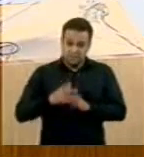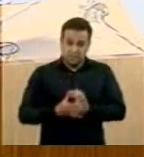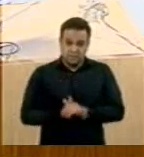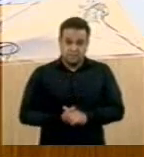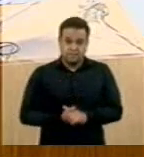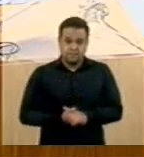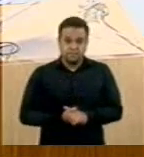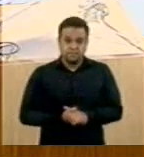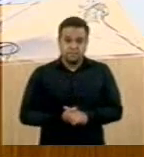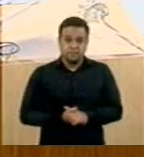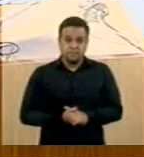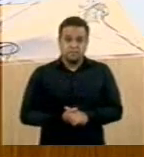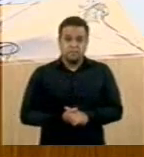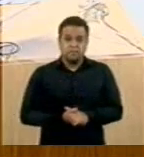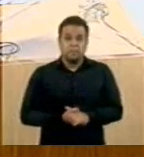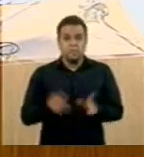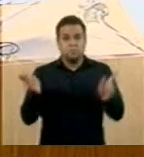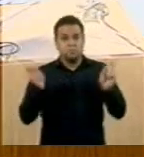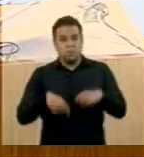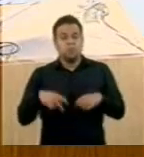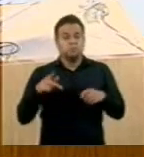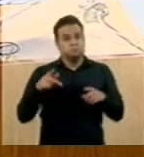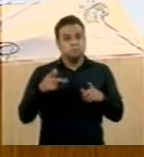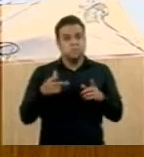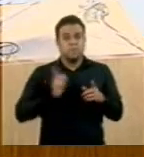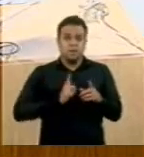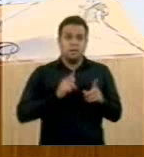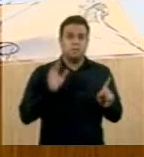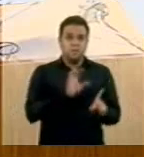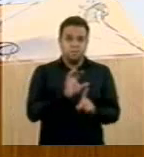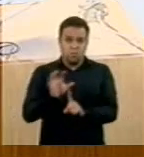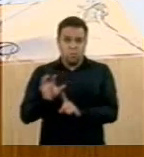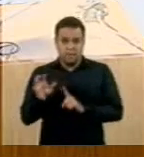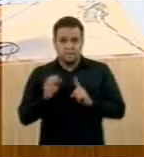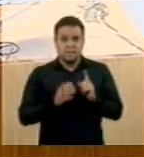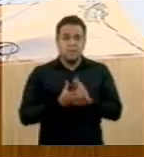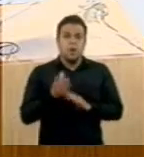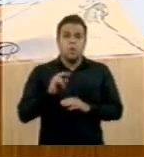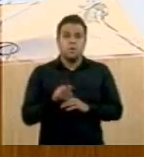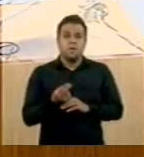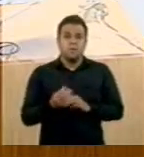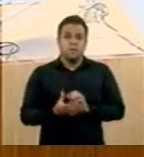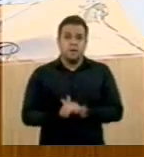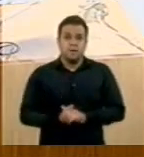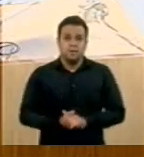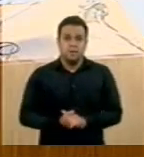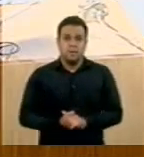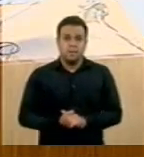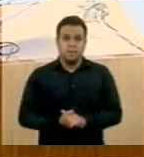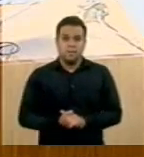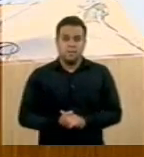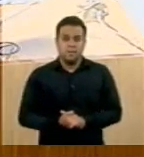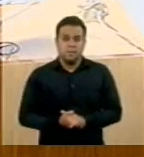impessoalidade ou autonomia, que pode, em meu modo de ver, ser impugnado pela via da ação. Talvez